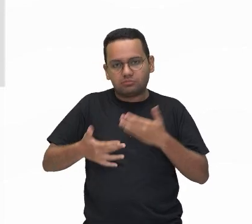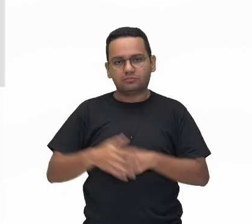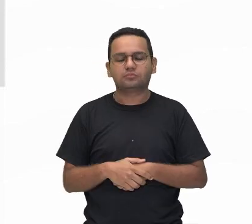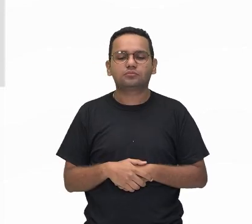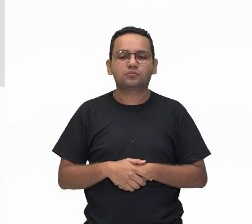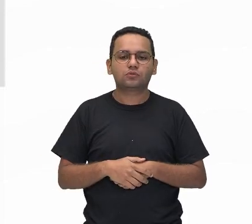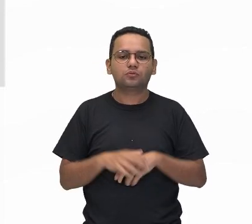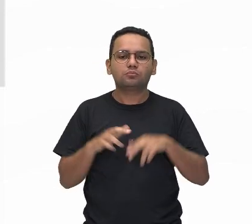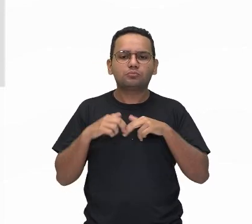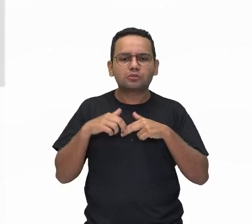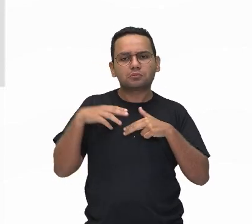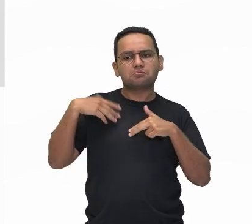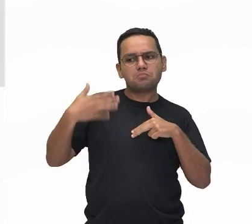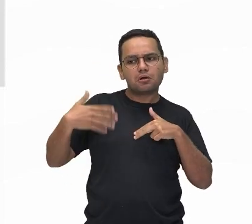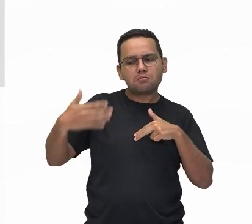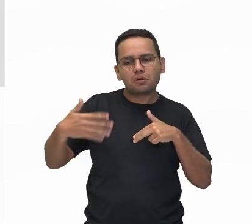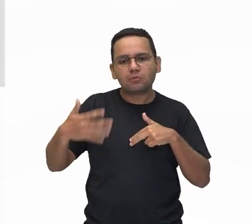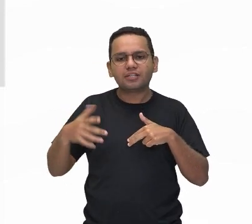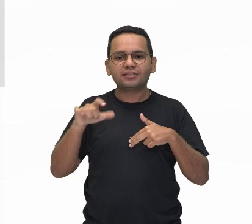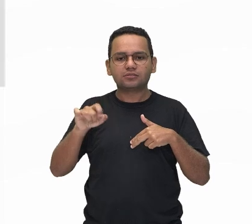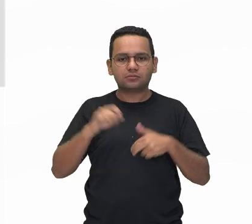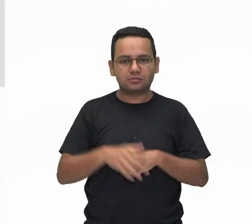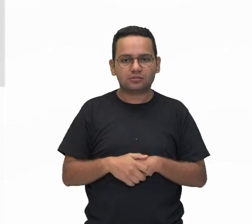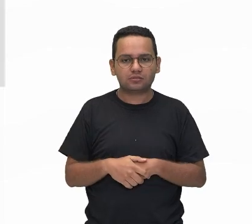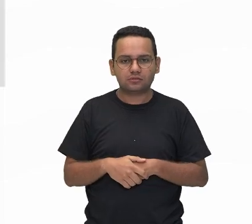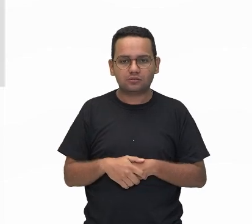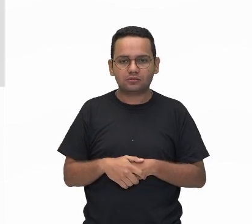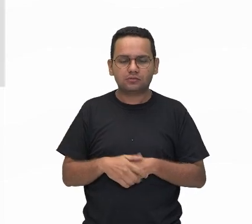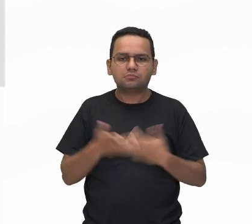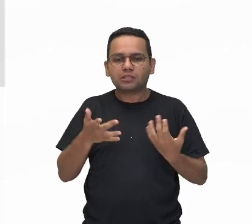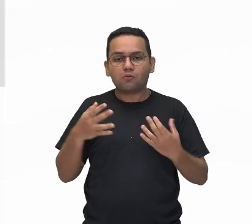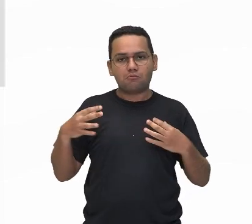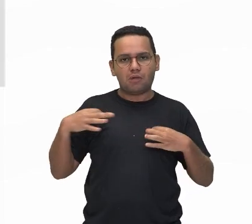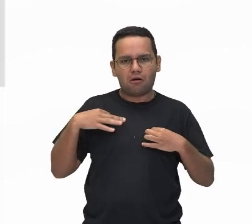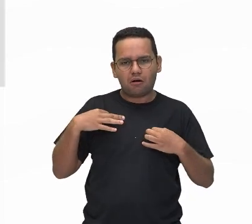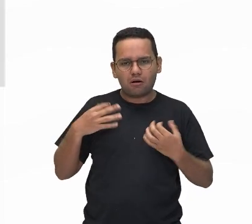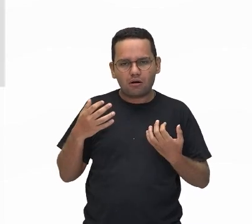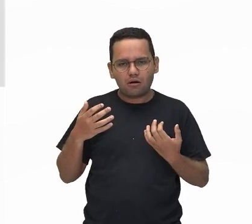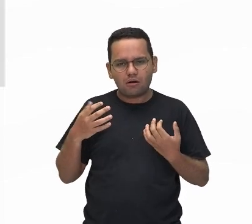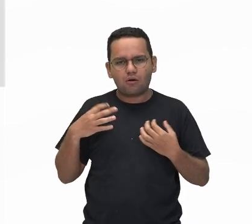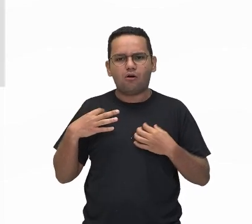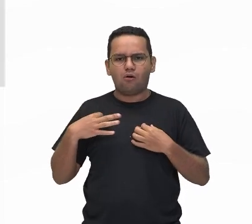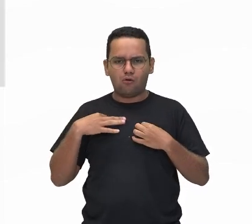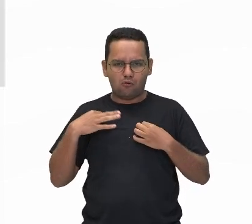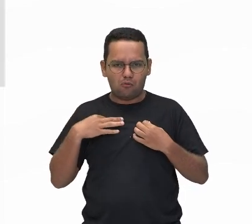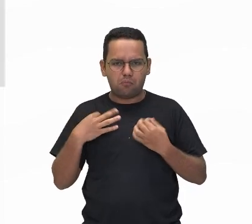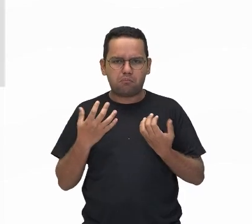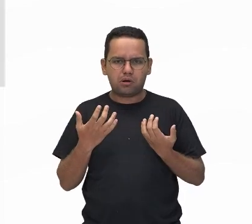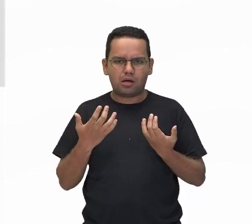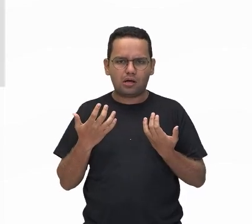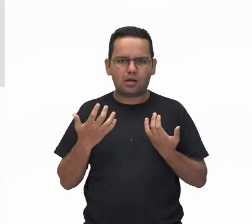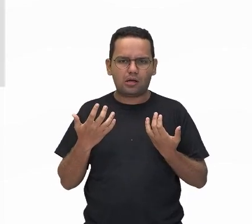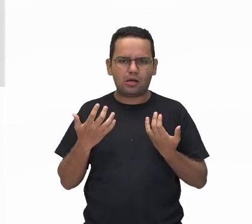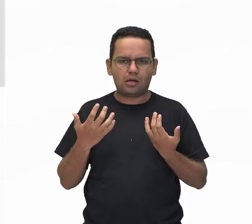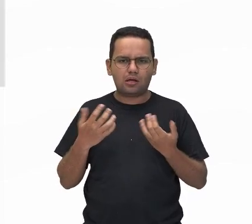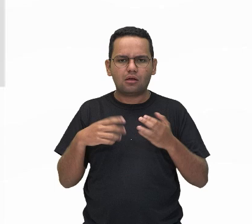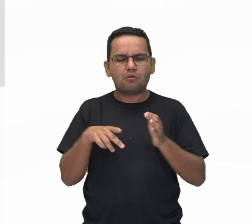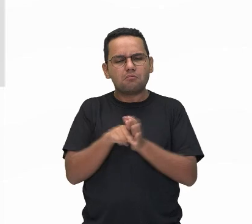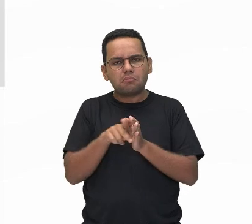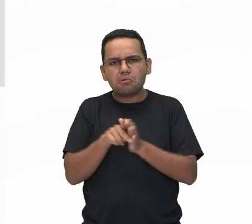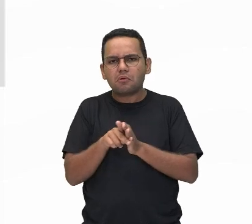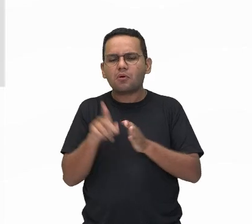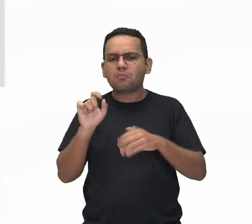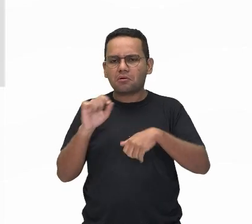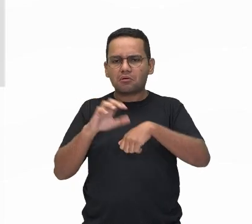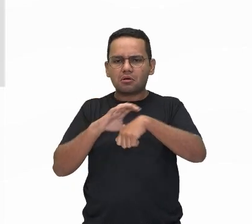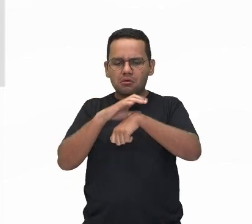ali, inserir tiras de couro cru para proteger os antebraços e as mãos. E quando o Pancrácio ele